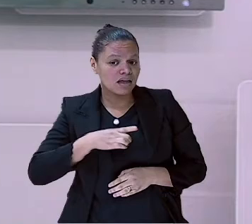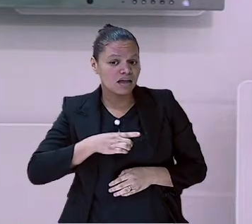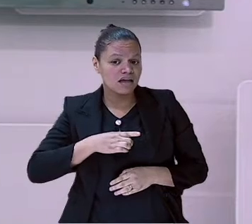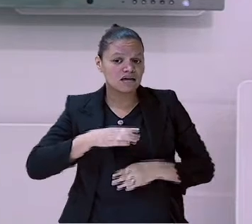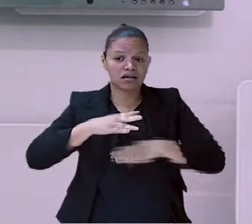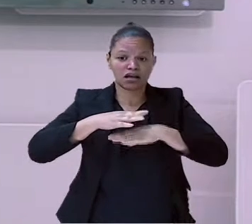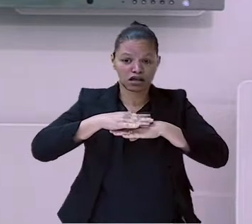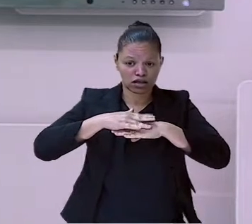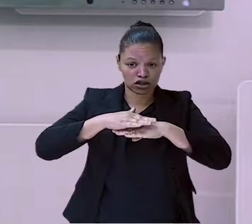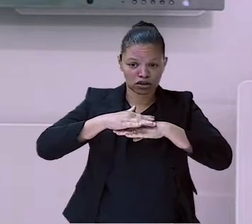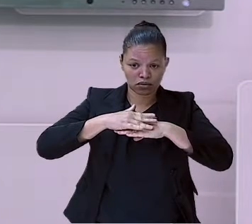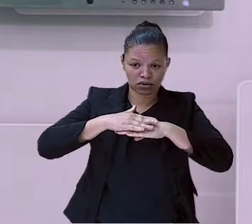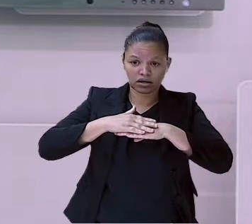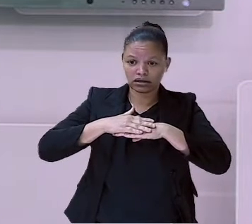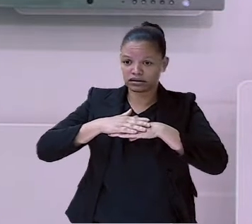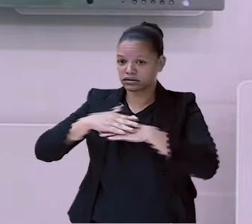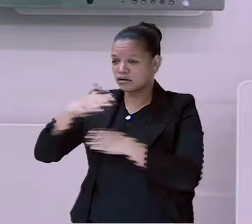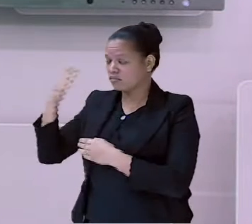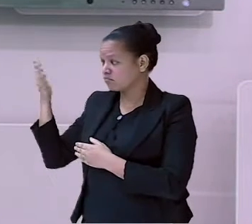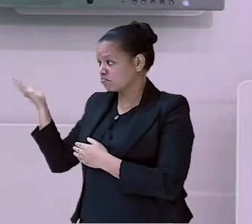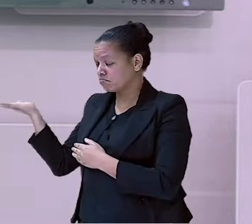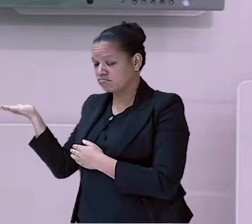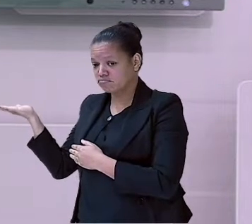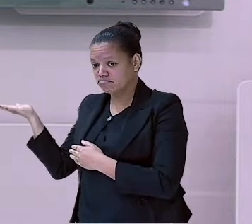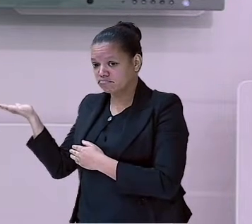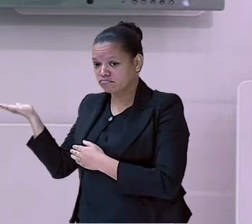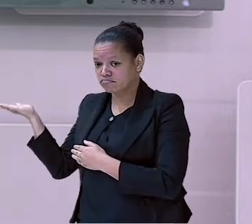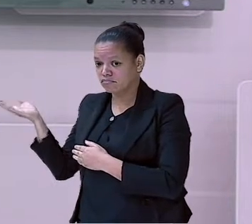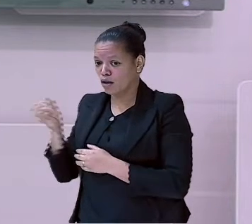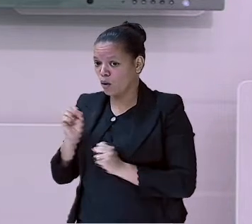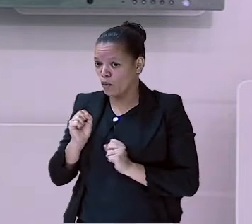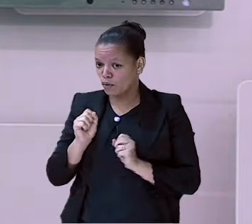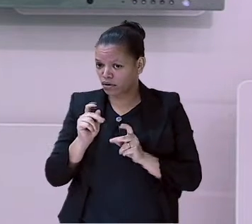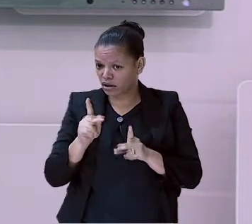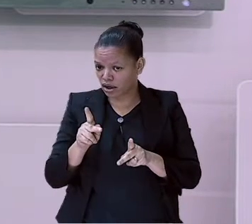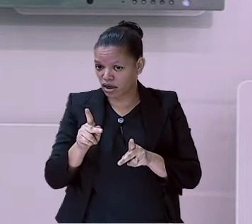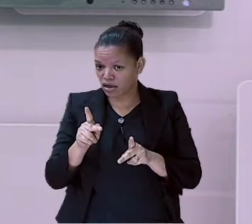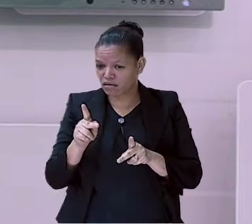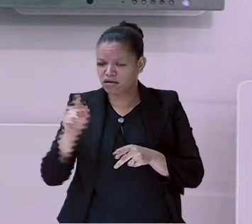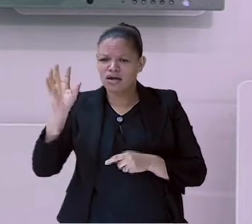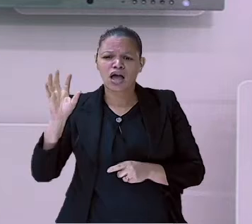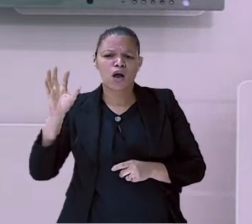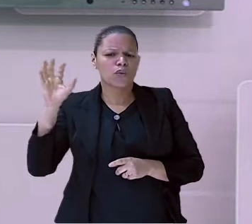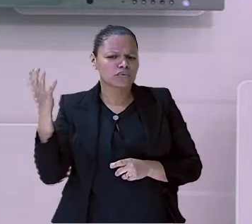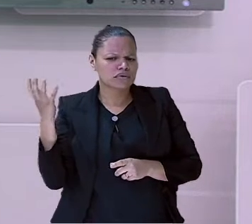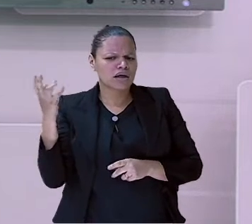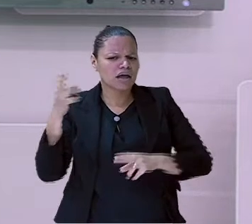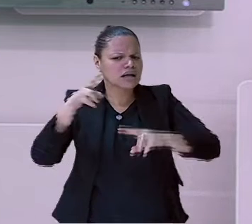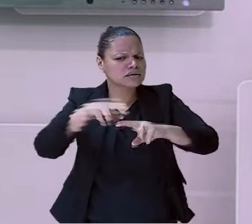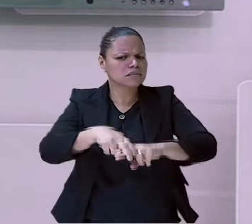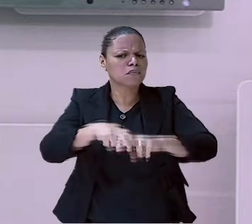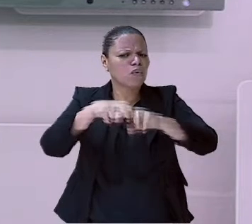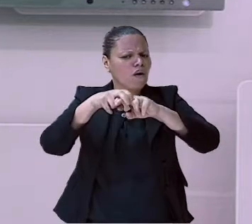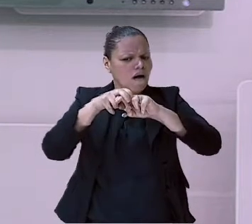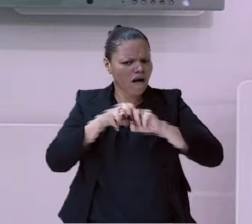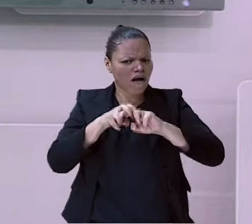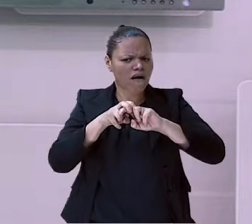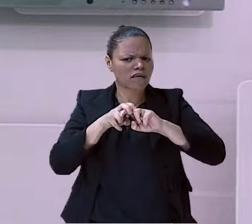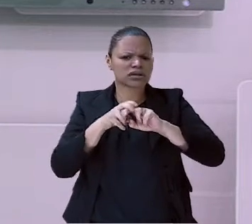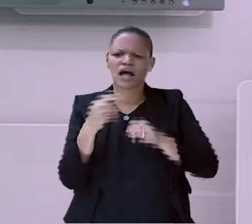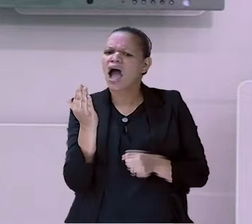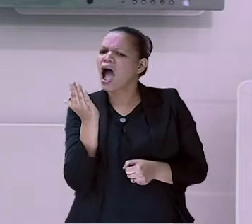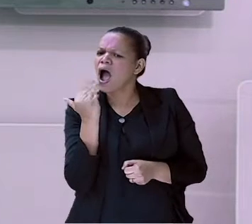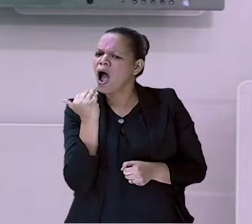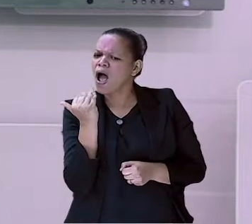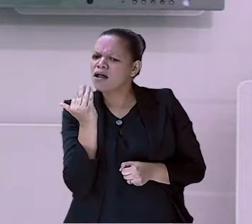que vieram com maus hábitos alimentares, com má alimentação. E aí,